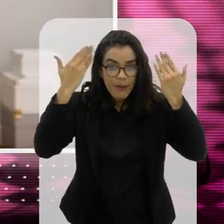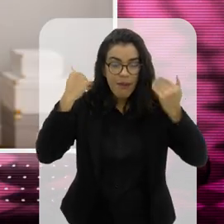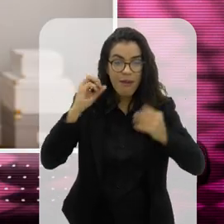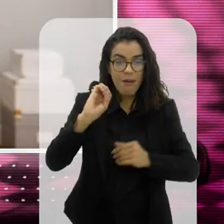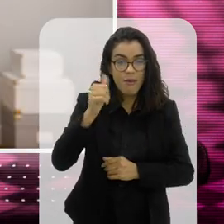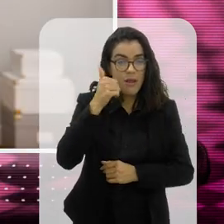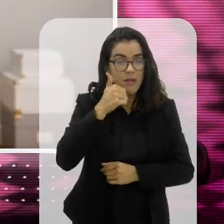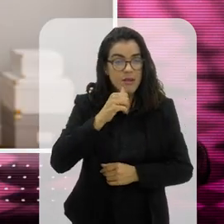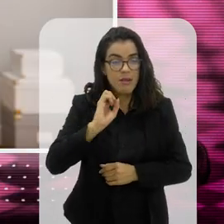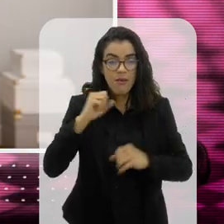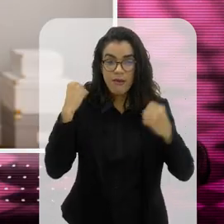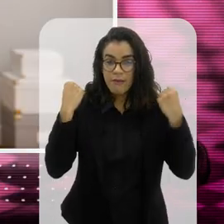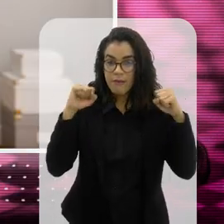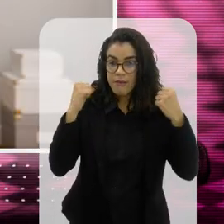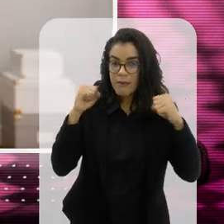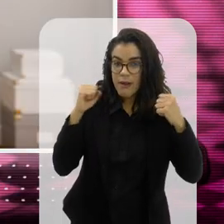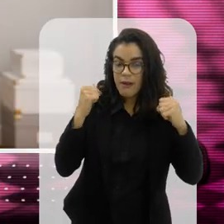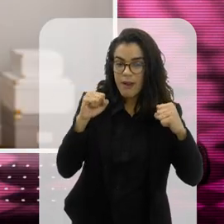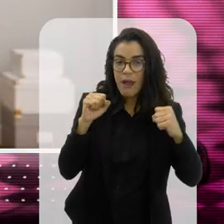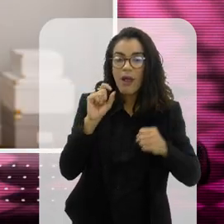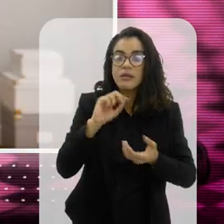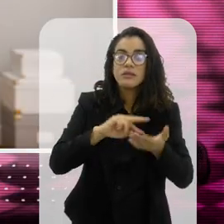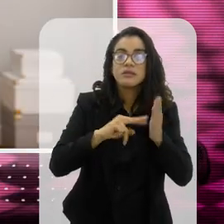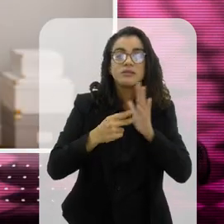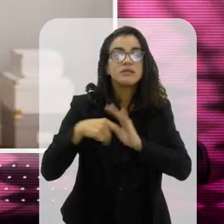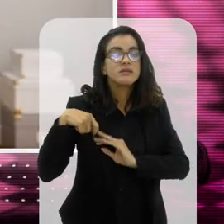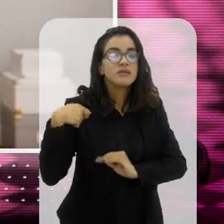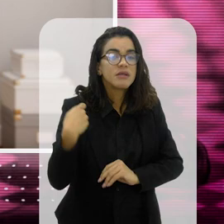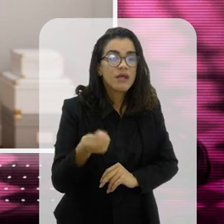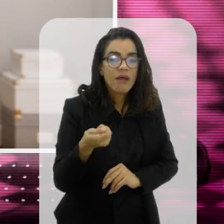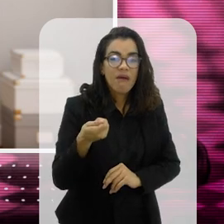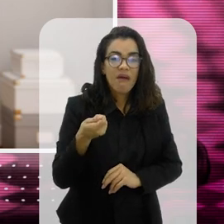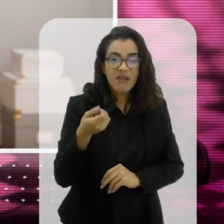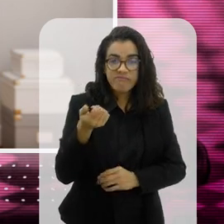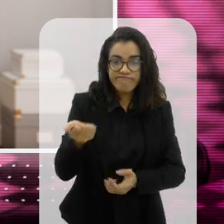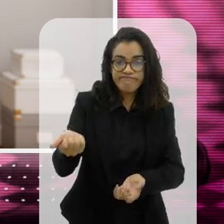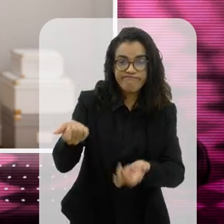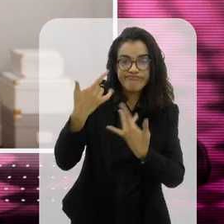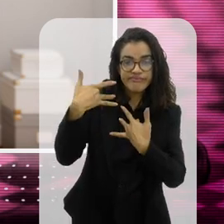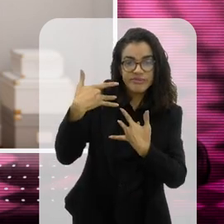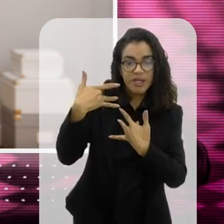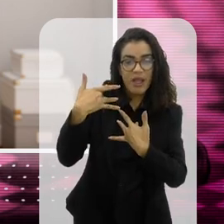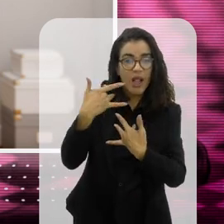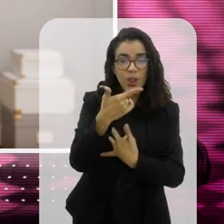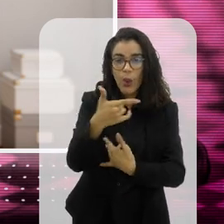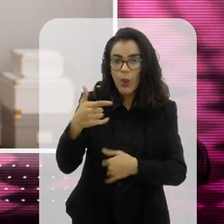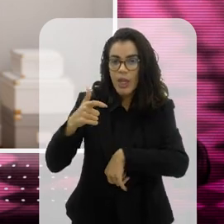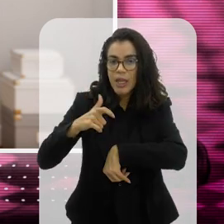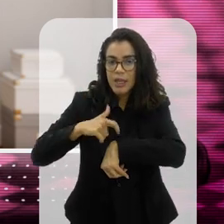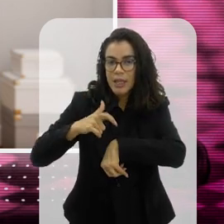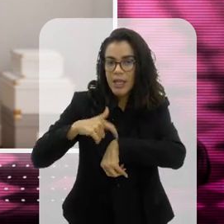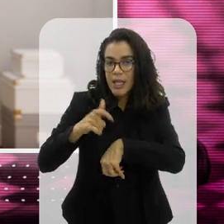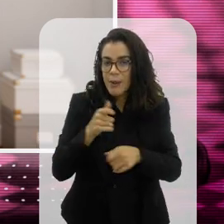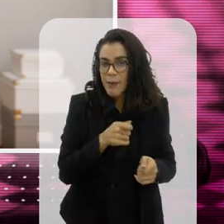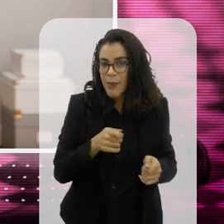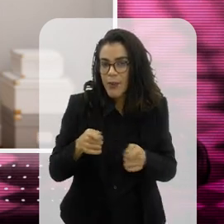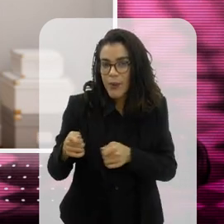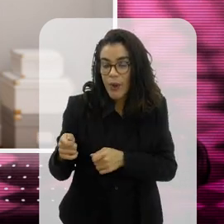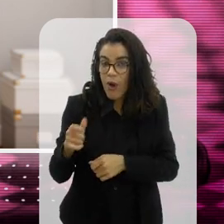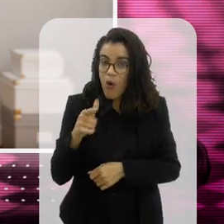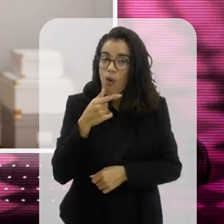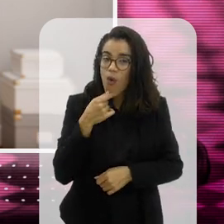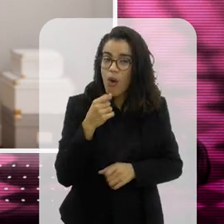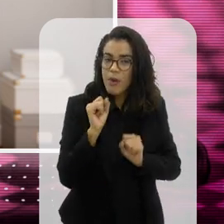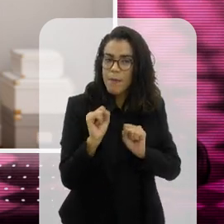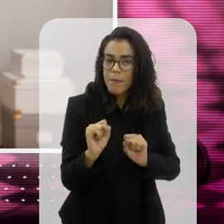pintar o cabelo, a mulher, se não for na academia, ela é o quê? Ela é desleixada. Ela não achou um tempo na